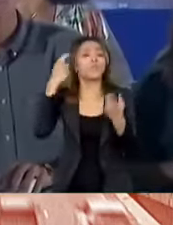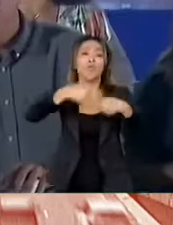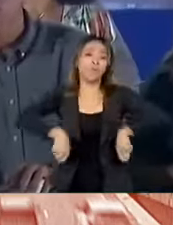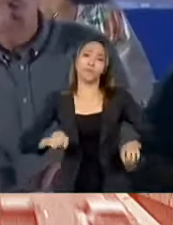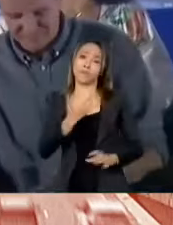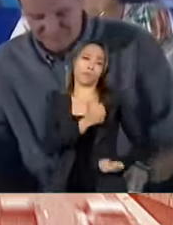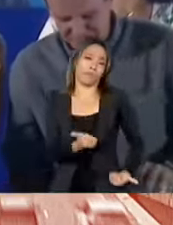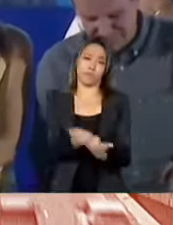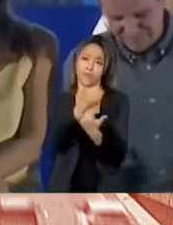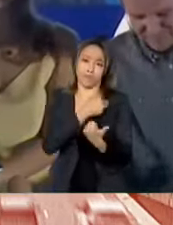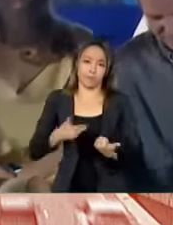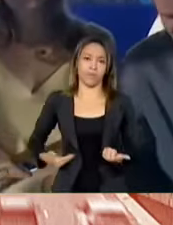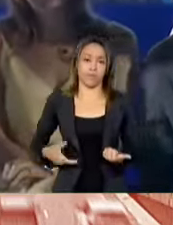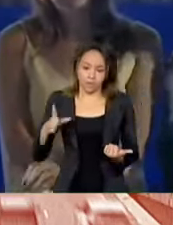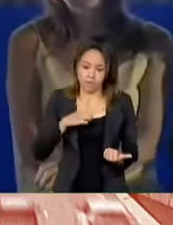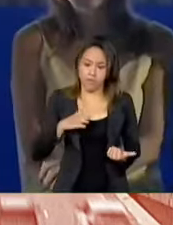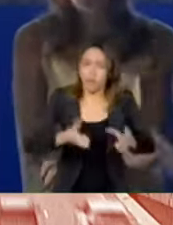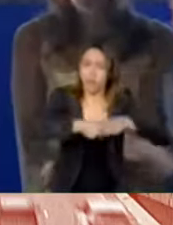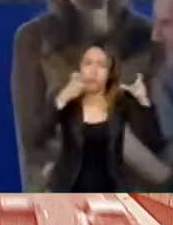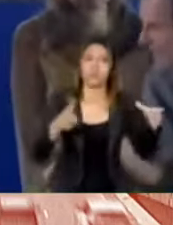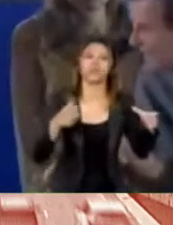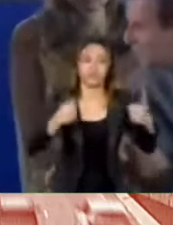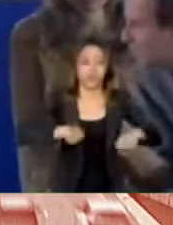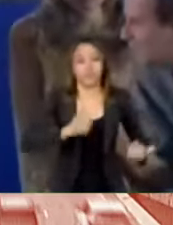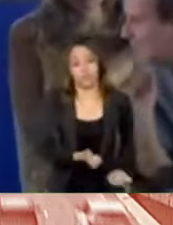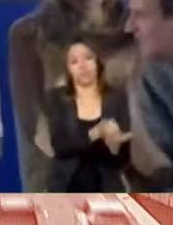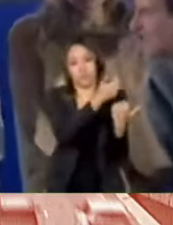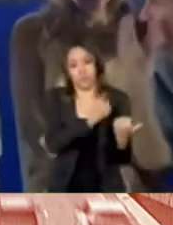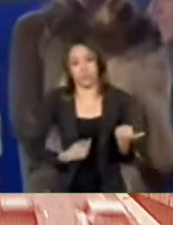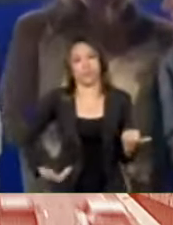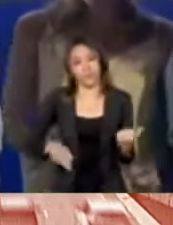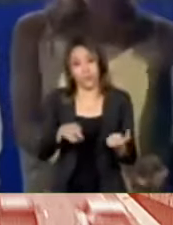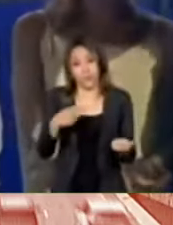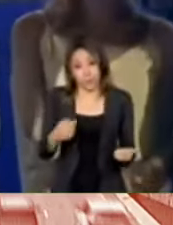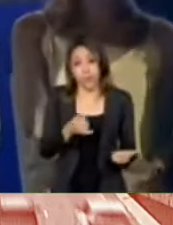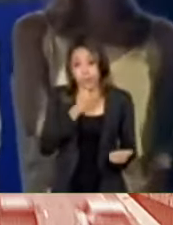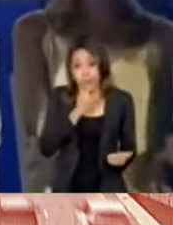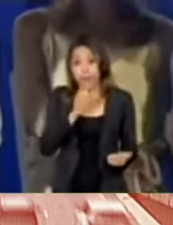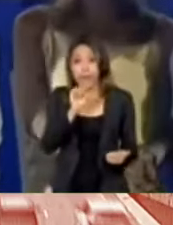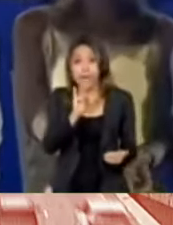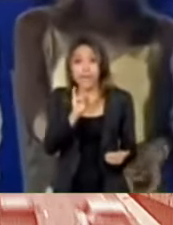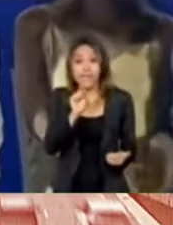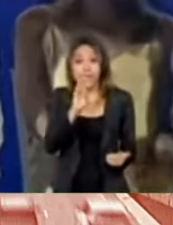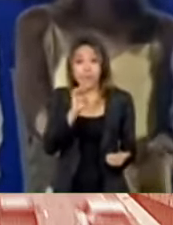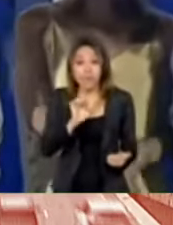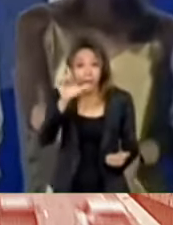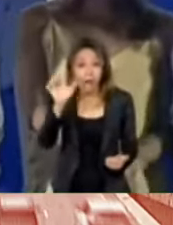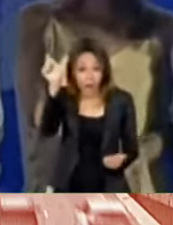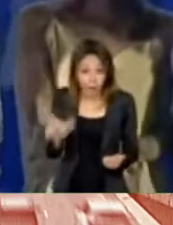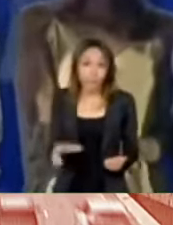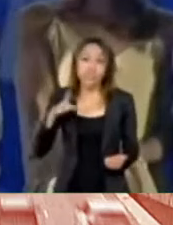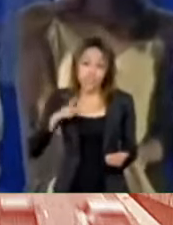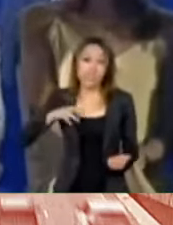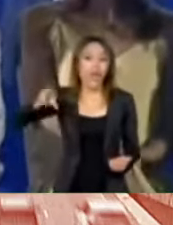Realmente Lula encanta, né? E pegou mal ali para a extrema direita Tarcísio ter caído nessa. Vamos ver com Zema. Zema tá mais saidinho, né?